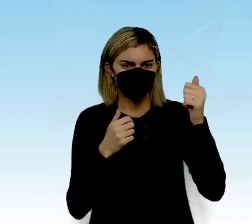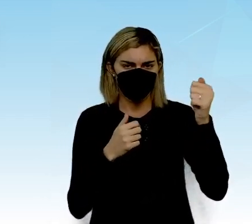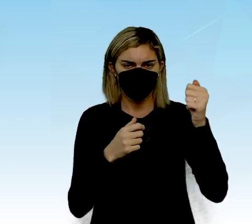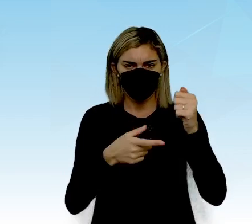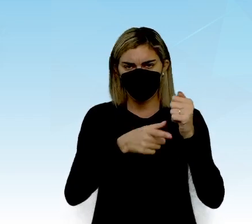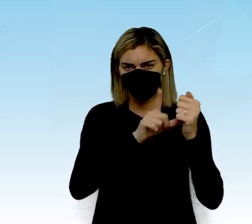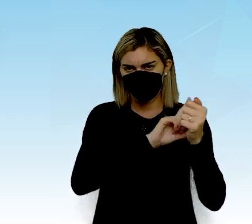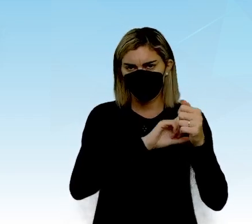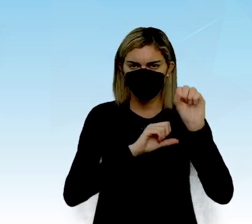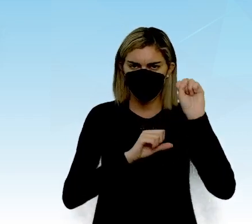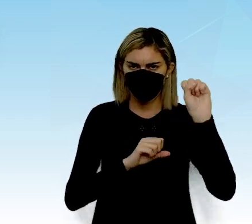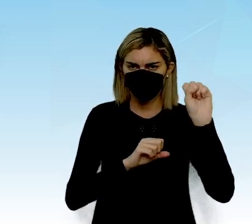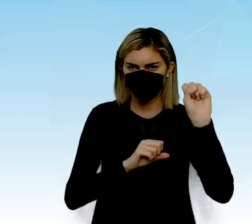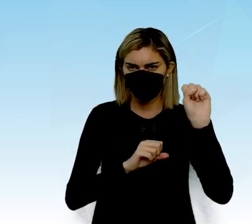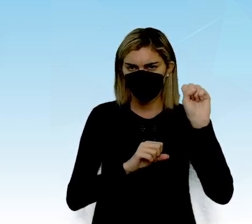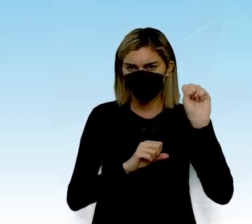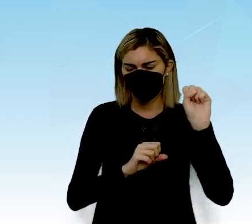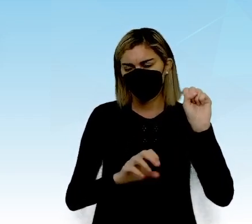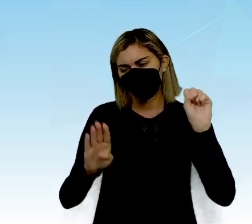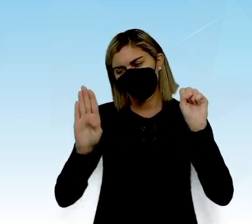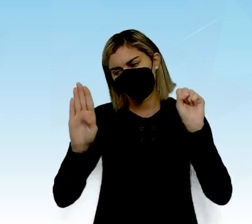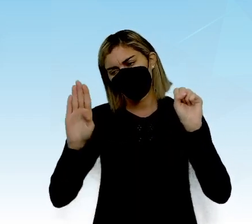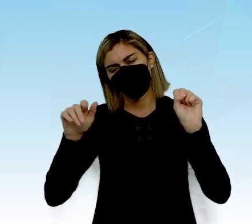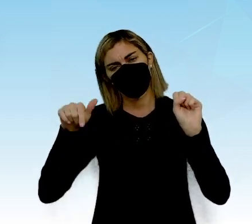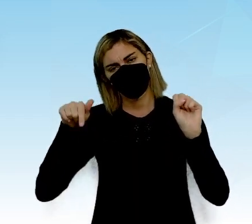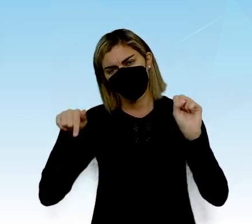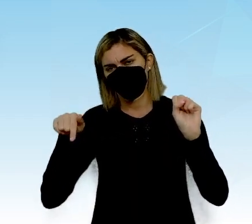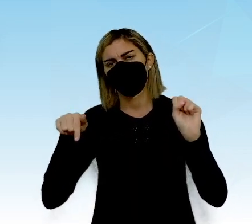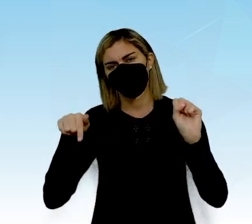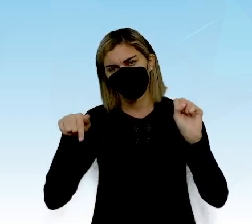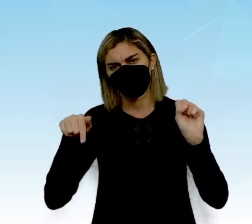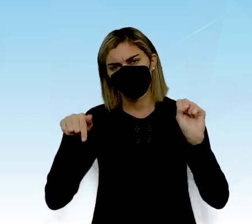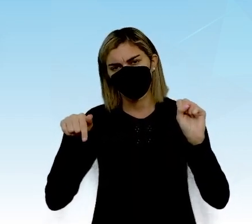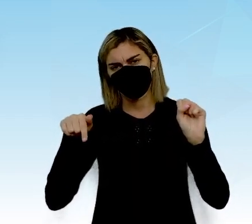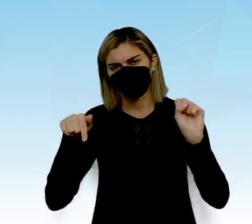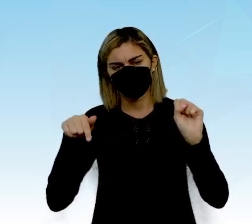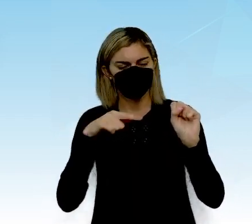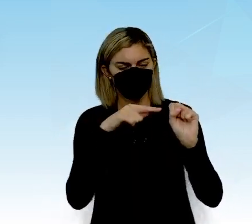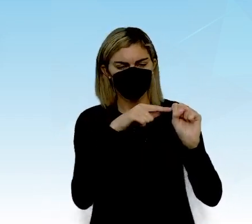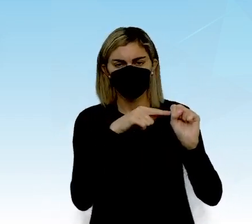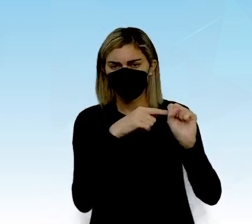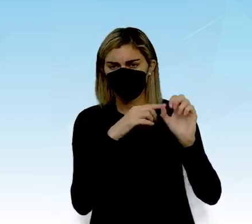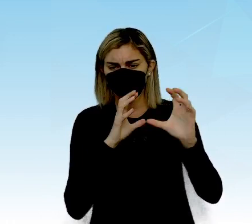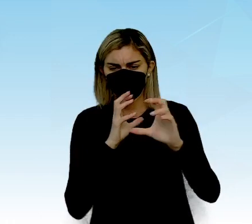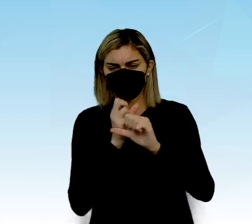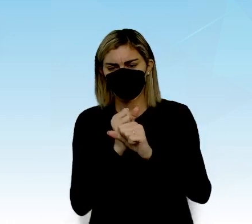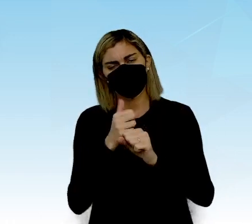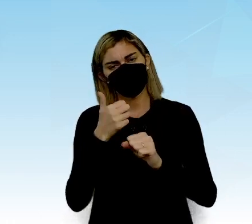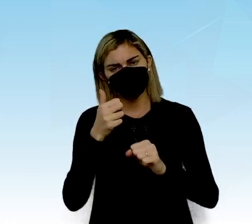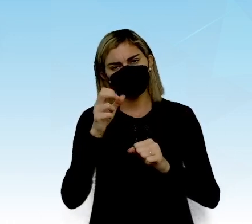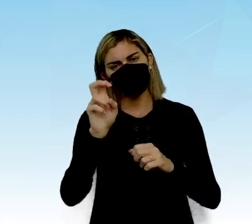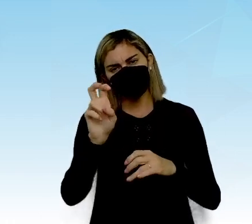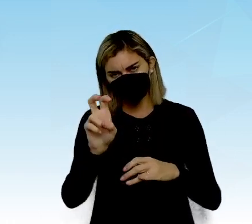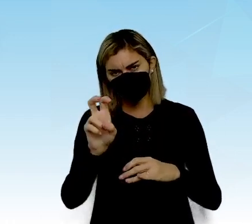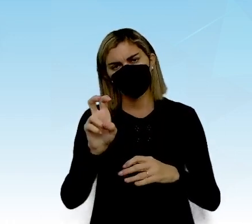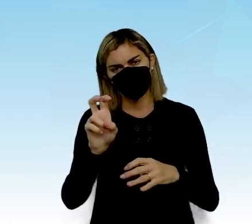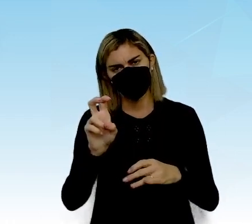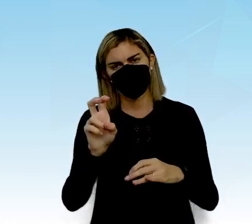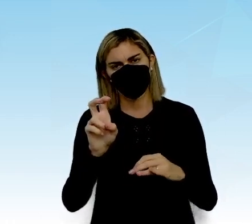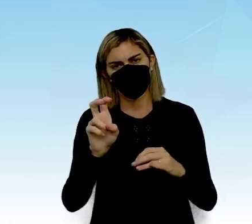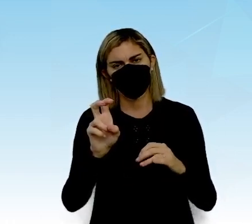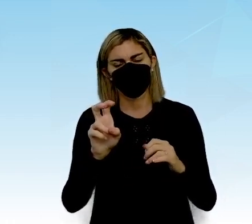tinha 8 e B antes tinha 7. Somando a carga, dava